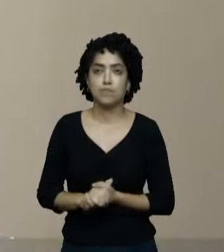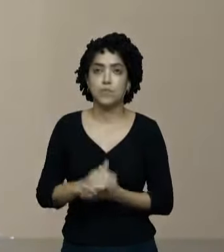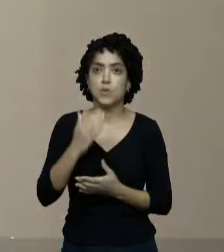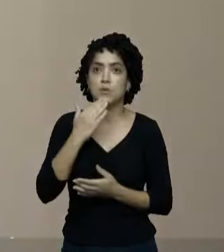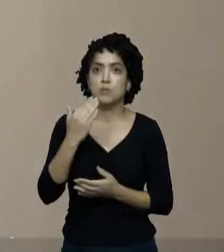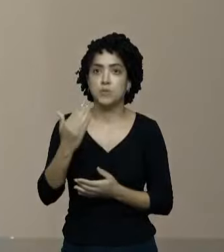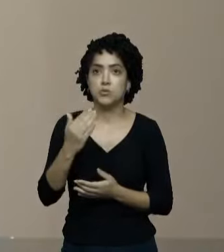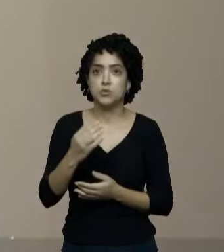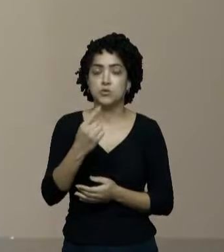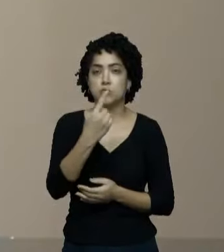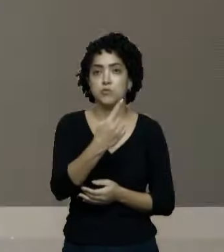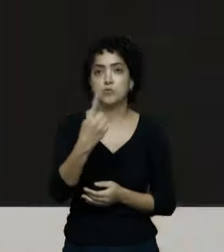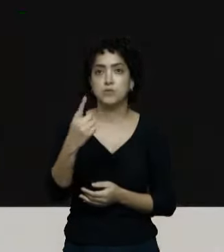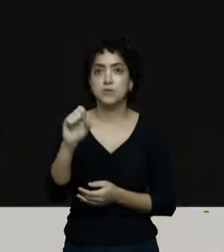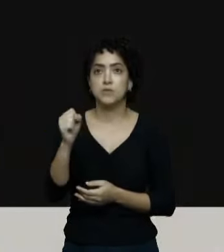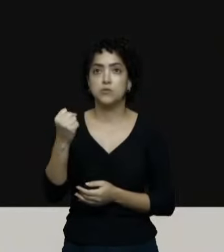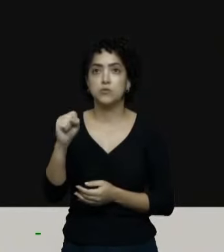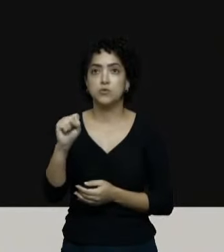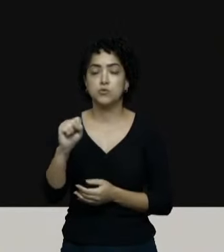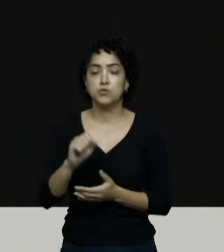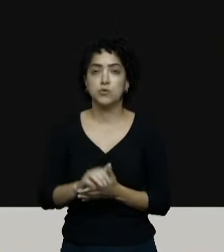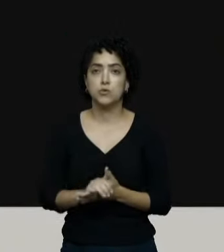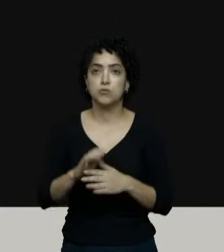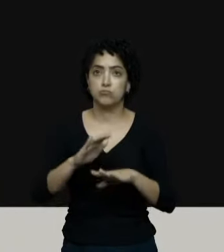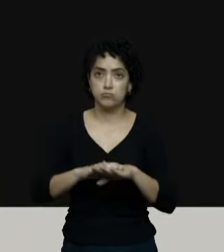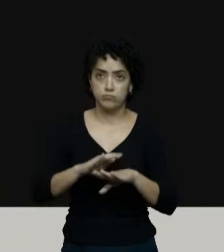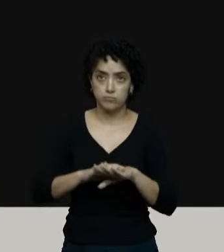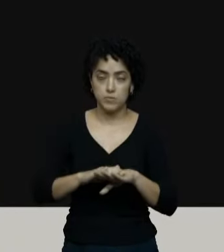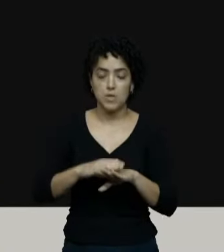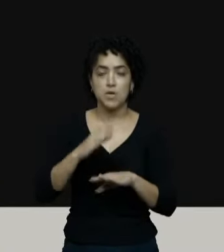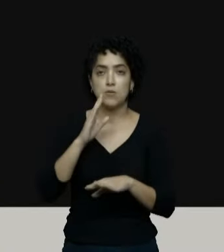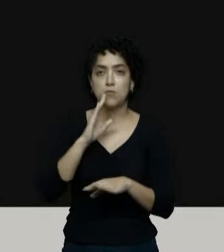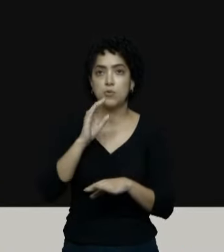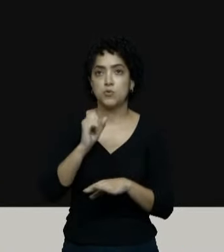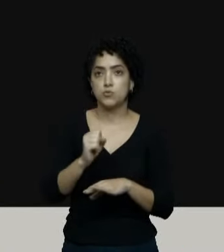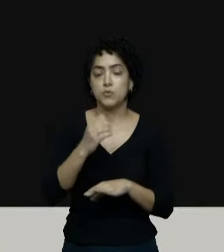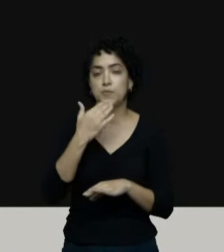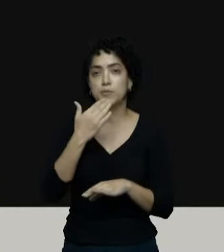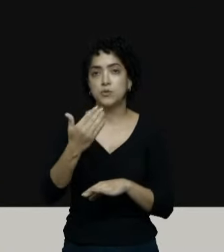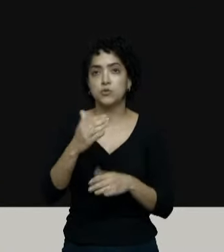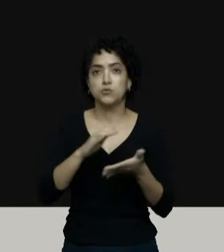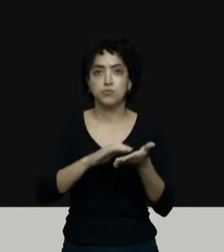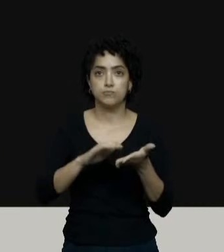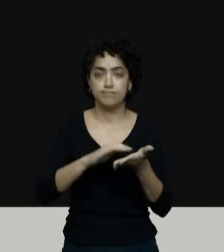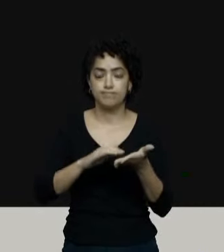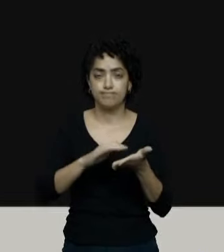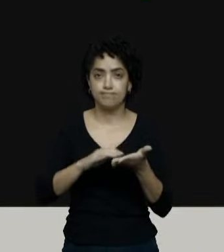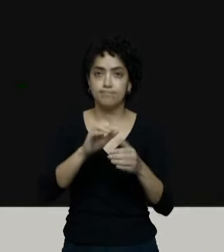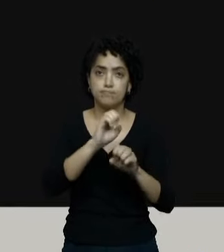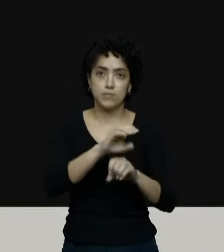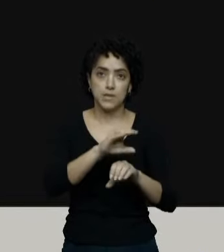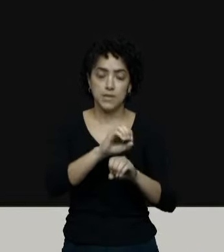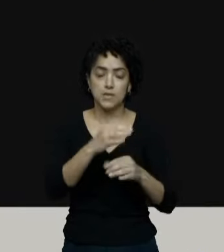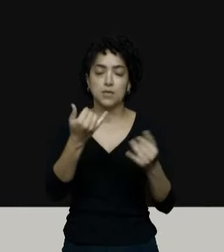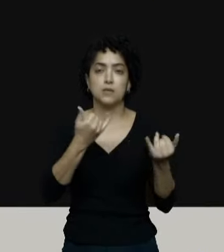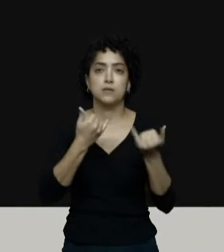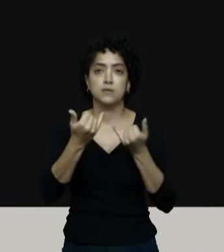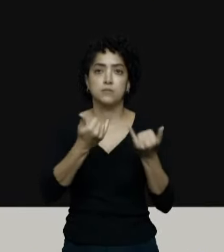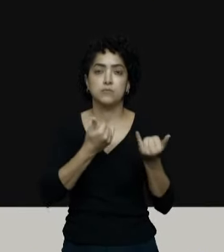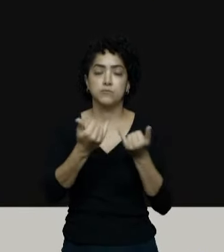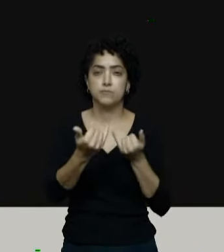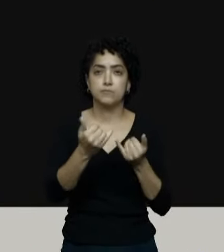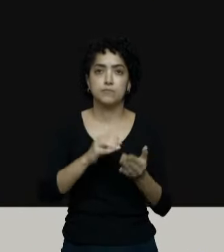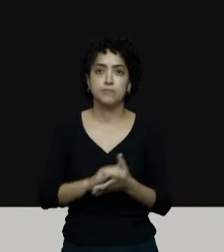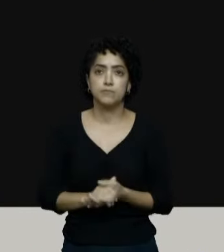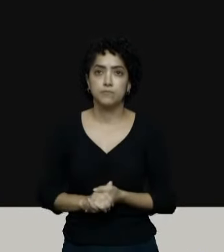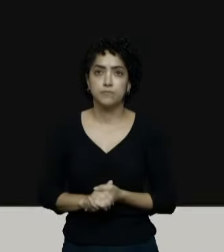informação 118, autor deputado Bruno Souza, solicitando ao secretário de Estado da Educação informações acerca